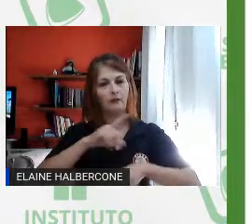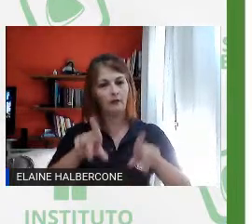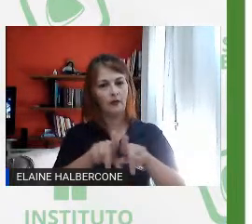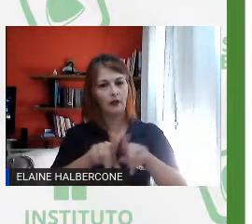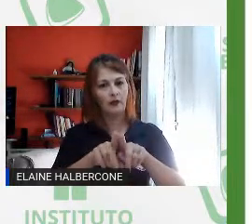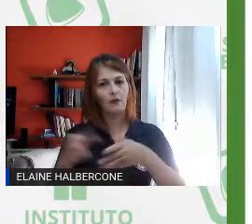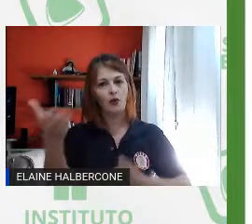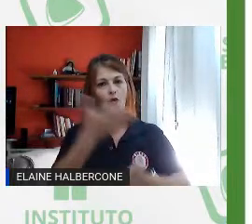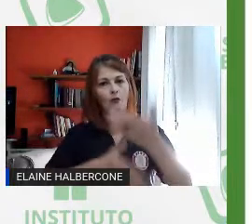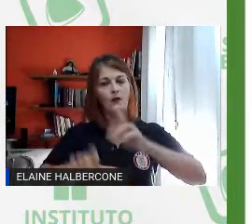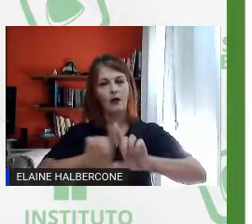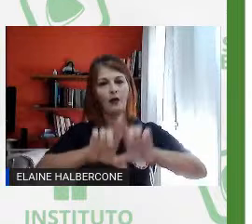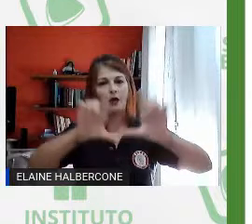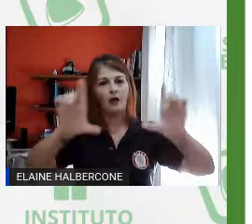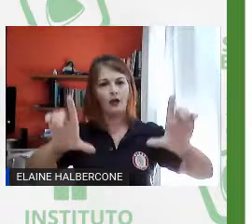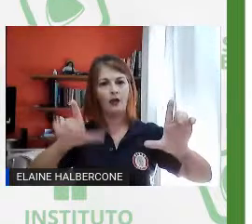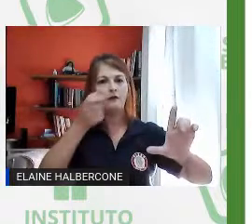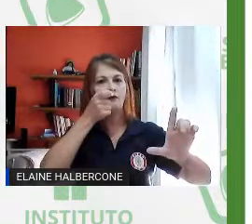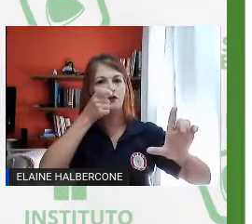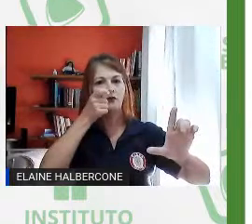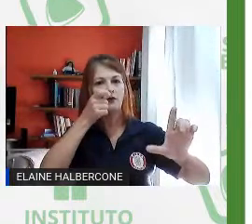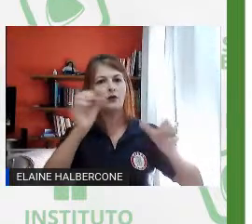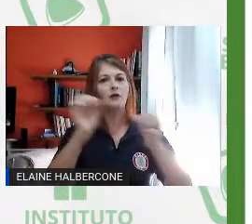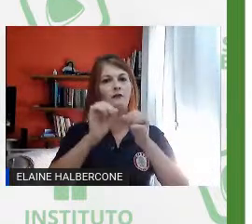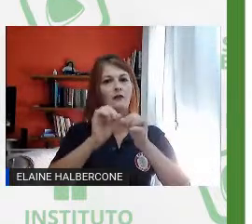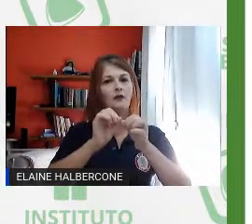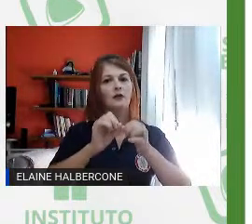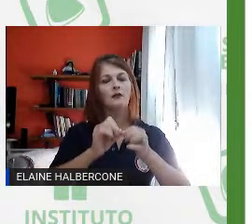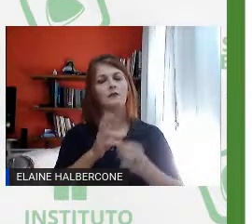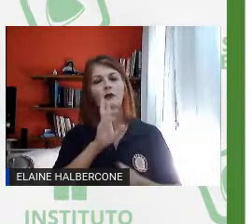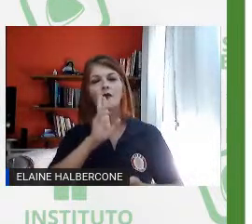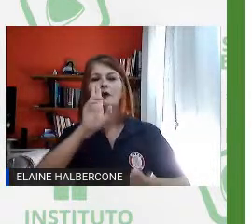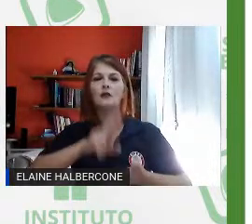eles visualizarem o que eu estou fazendo para a resolução das questões.